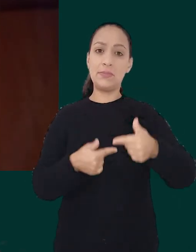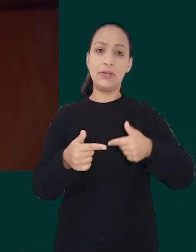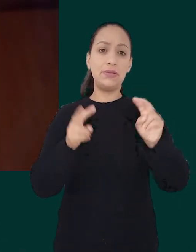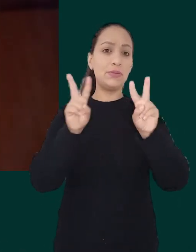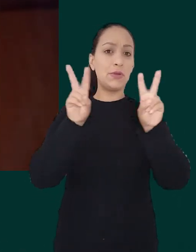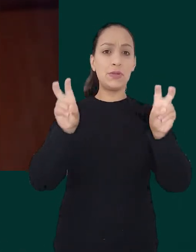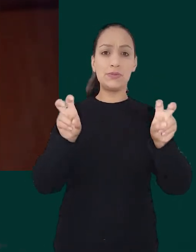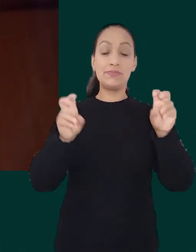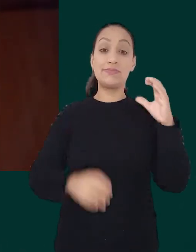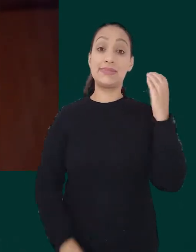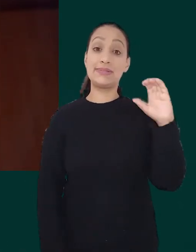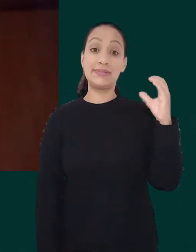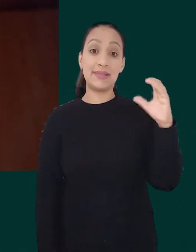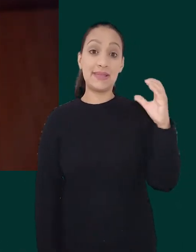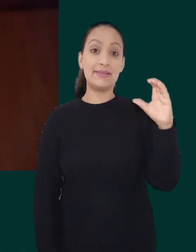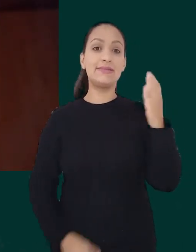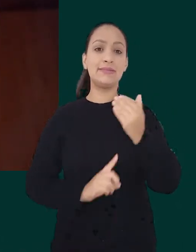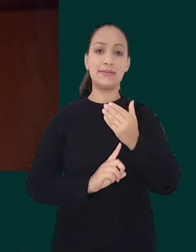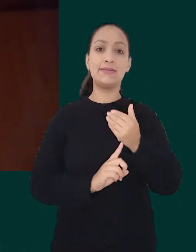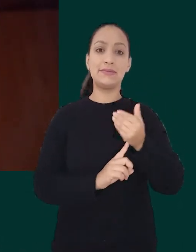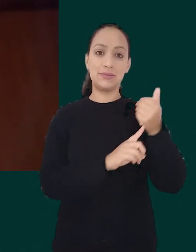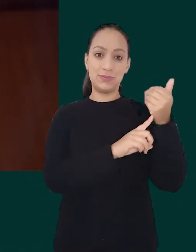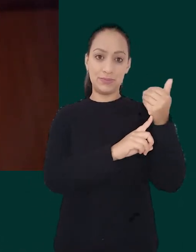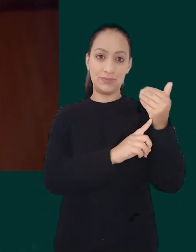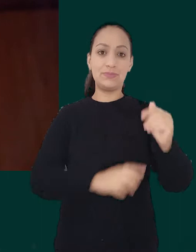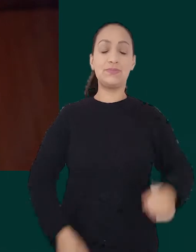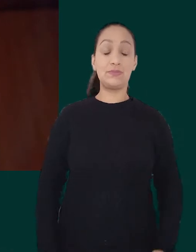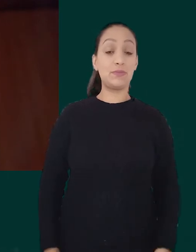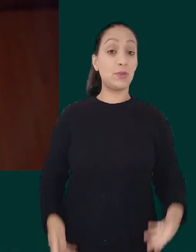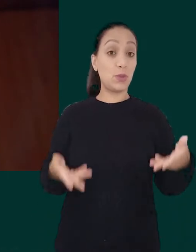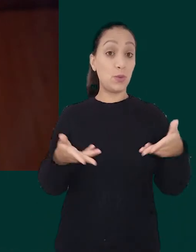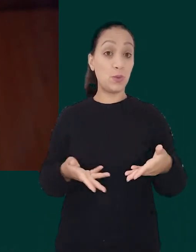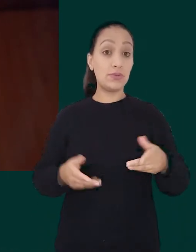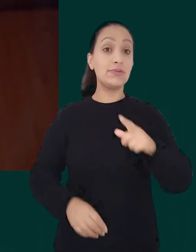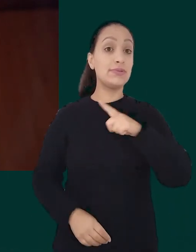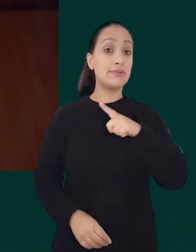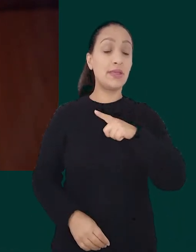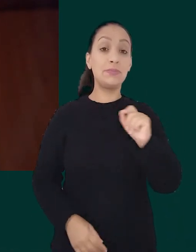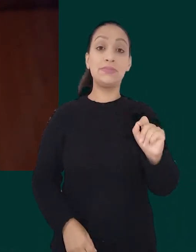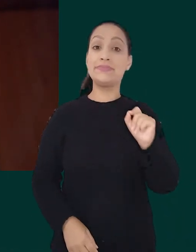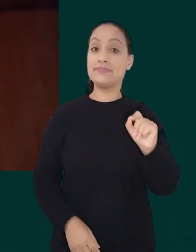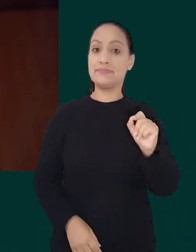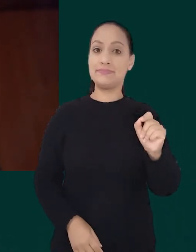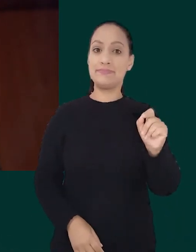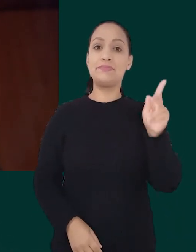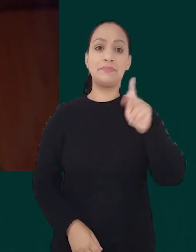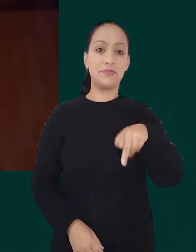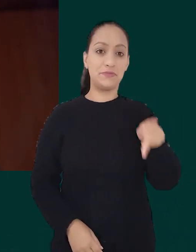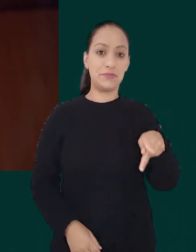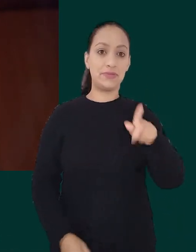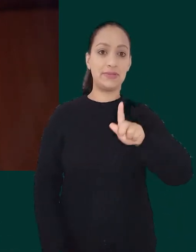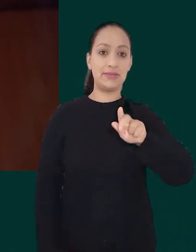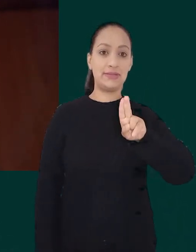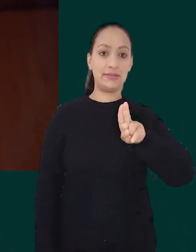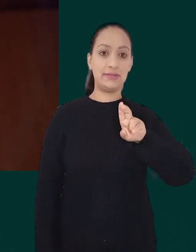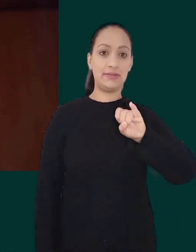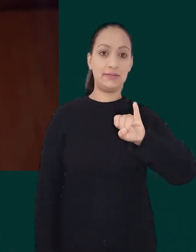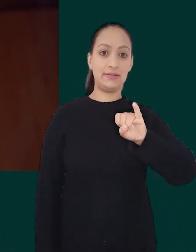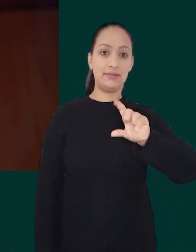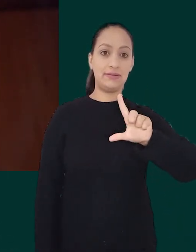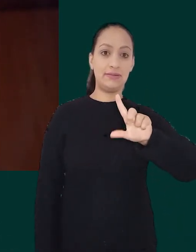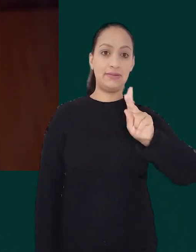de ciência e tecnologia. Hoje nós temos o professor Guilherme, da Universidade Fevale, do curso